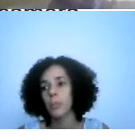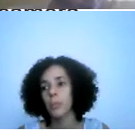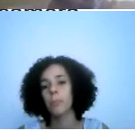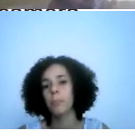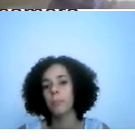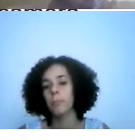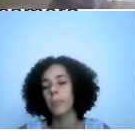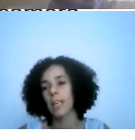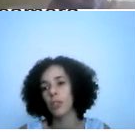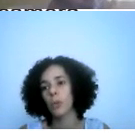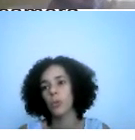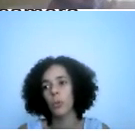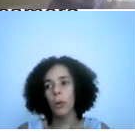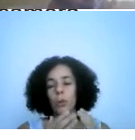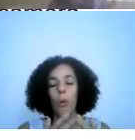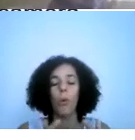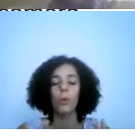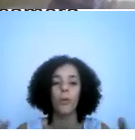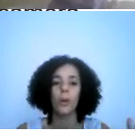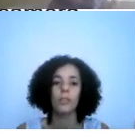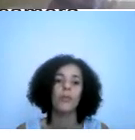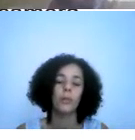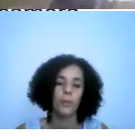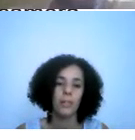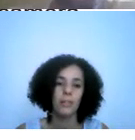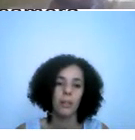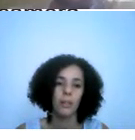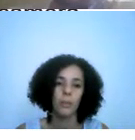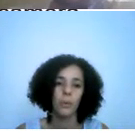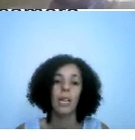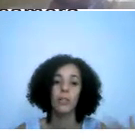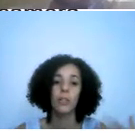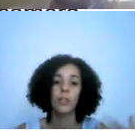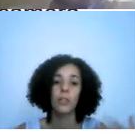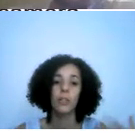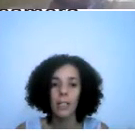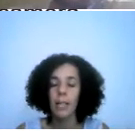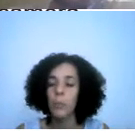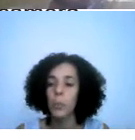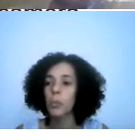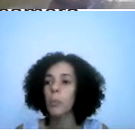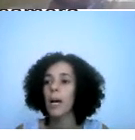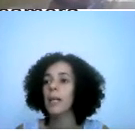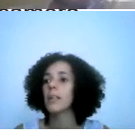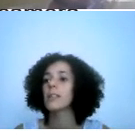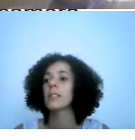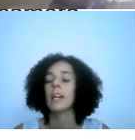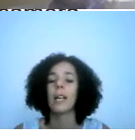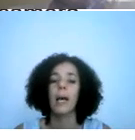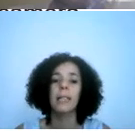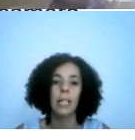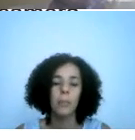plantas, se elas possuem um período longo de floração e frutificação, que elas vão ter, né, muito